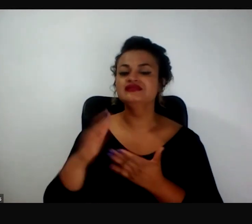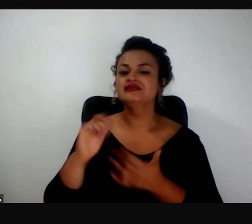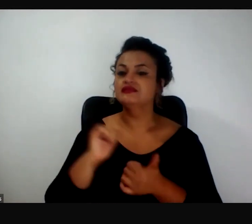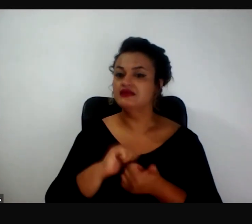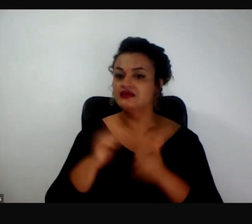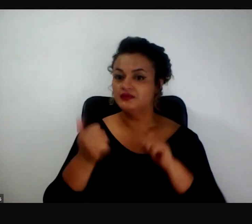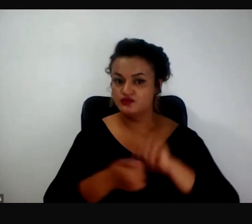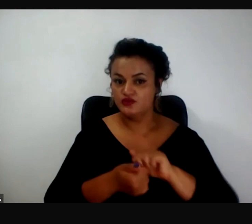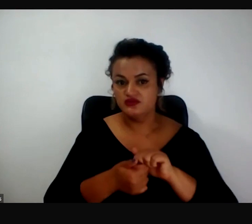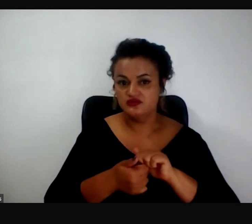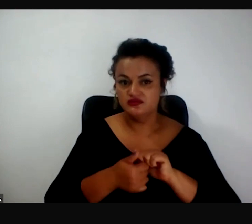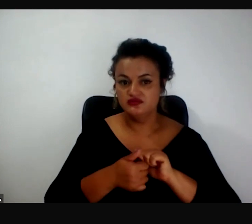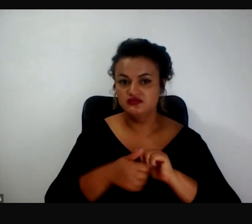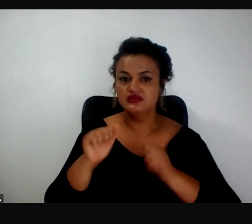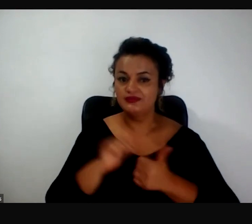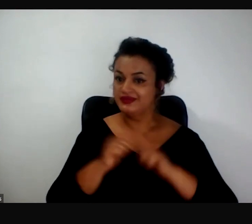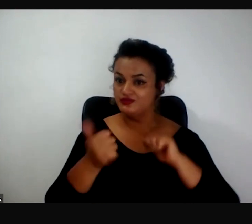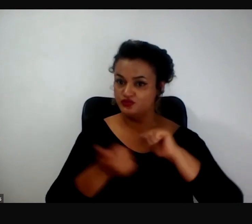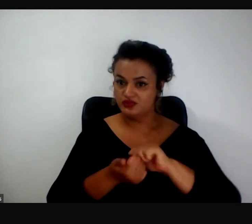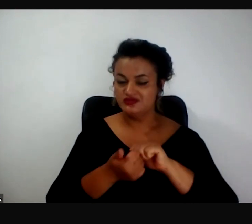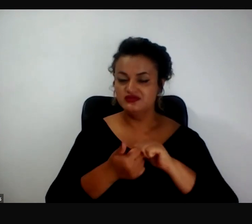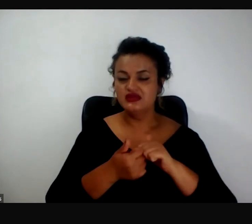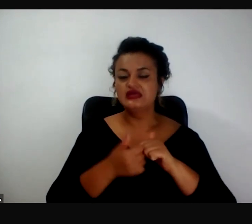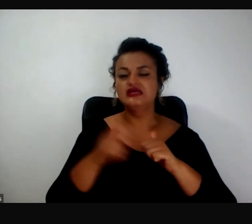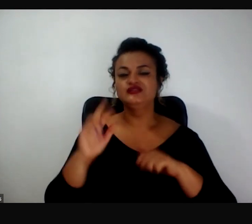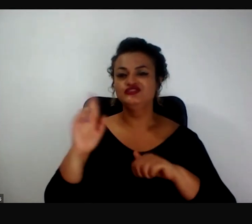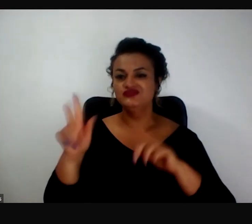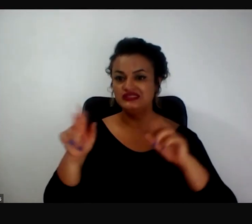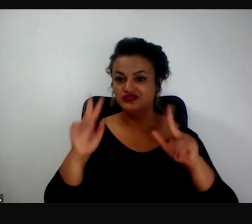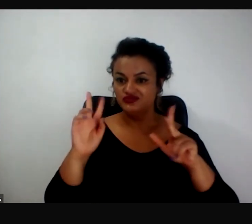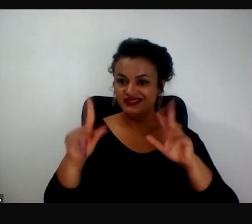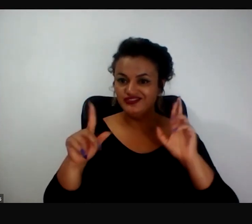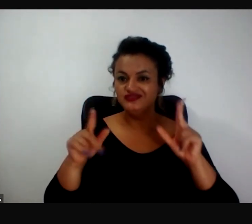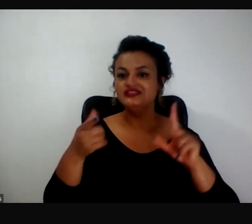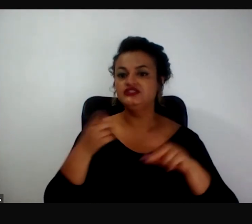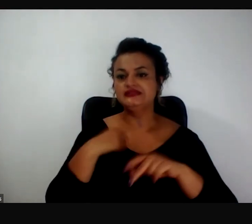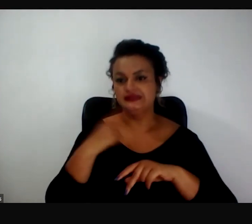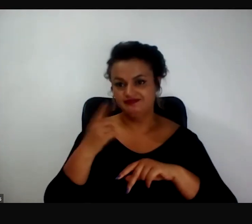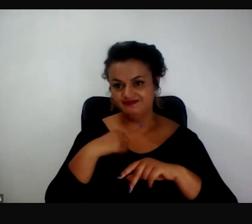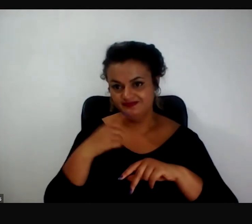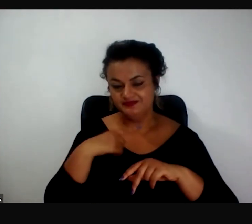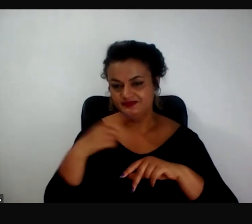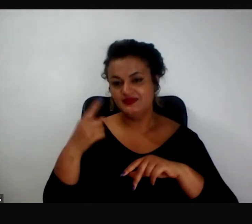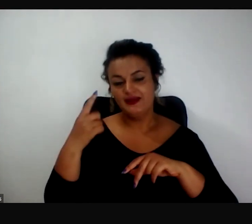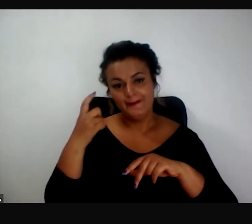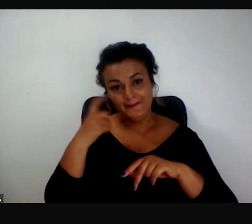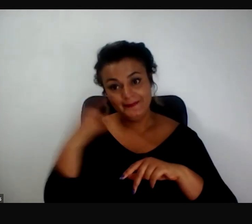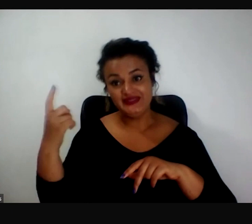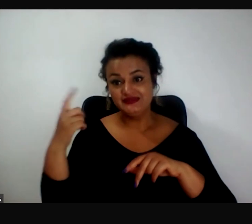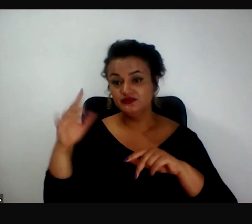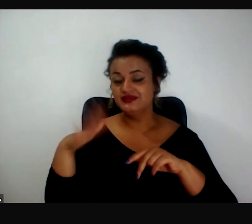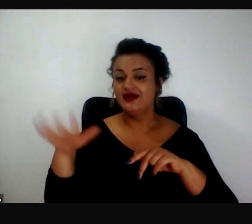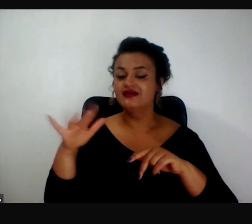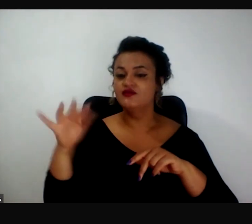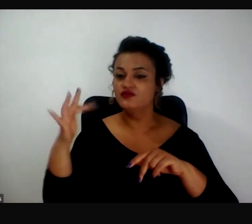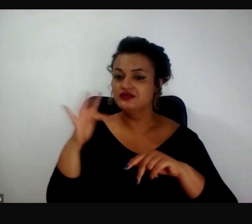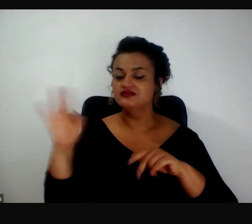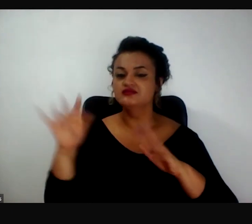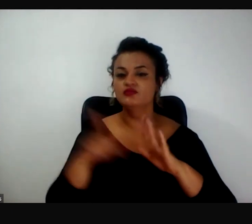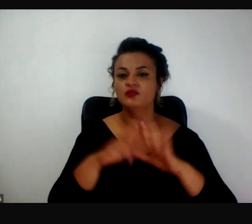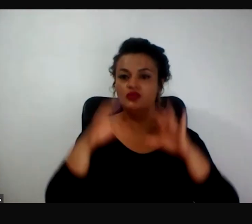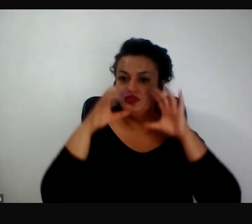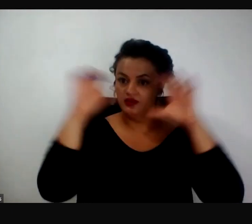adaptações e algumas diferenças respeito à ideia francesa de um tribunal político que